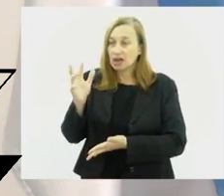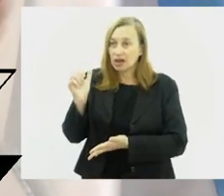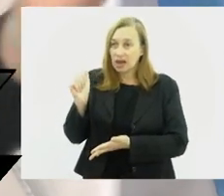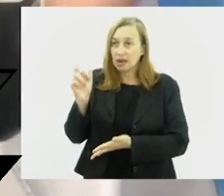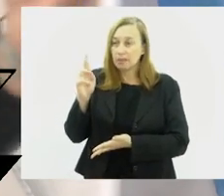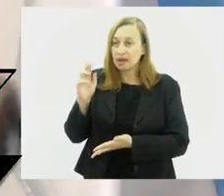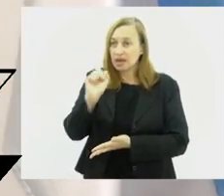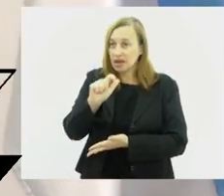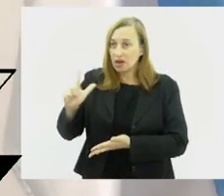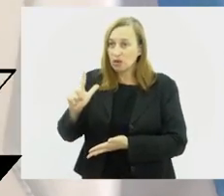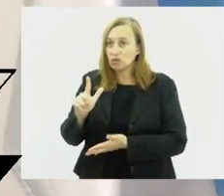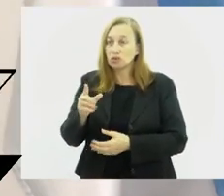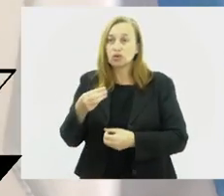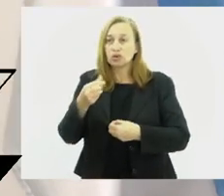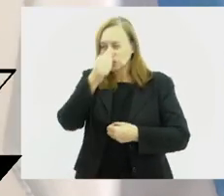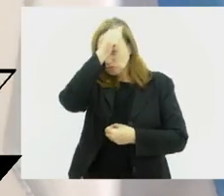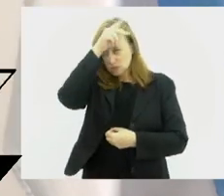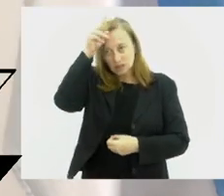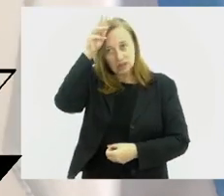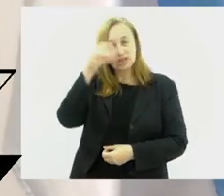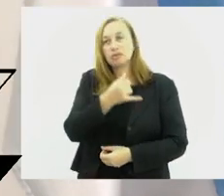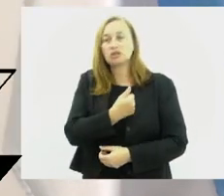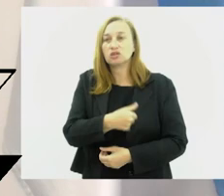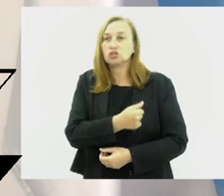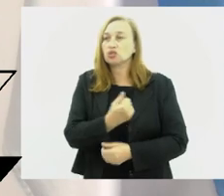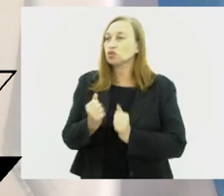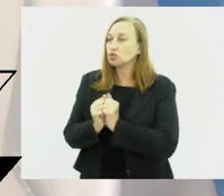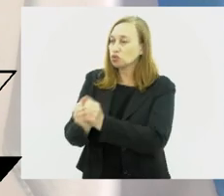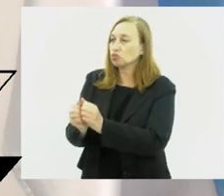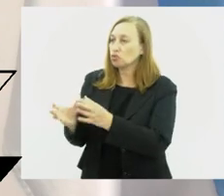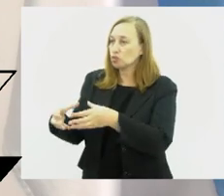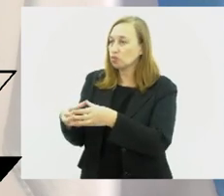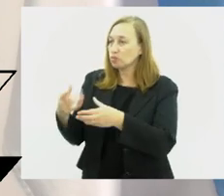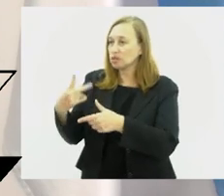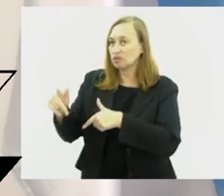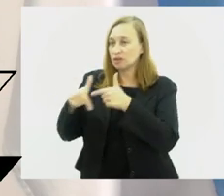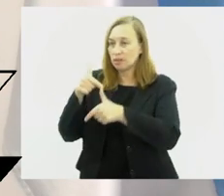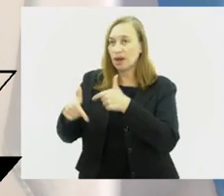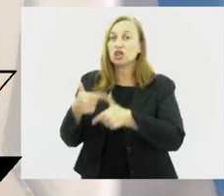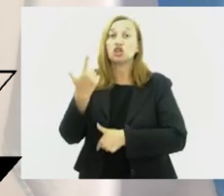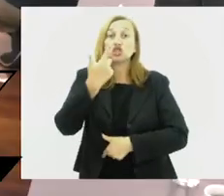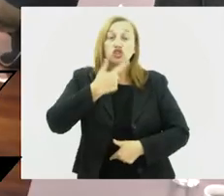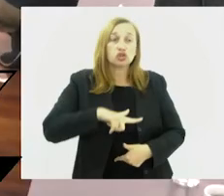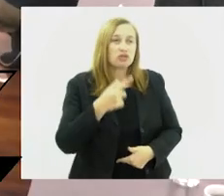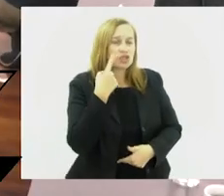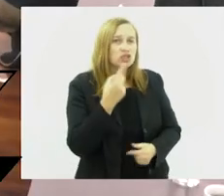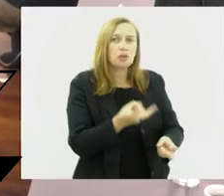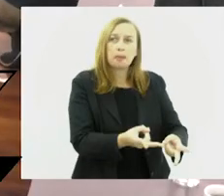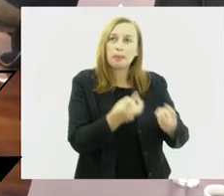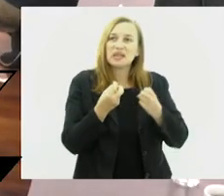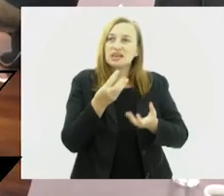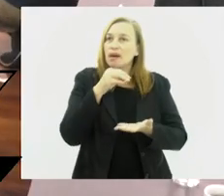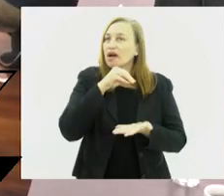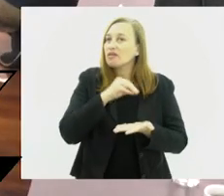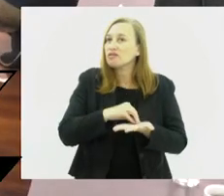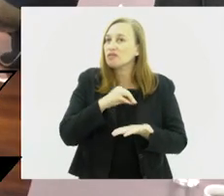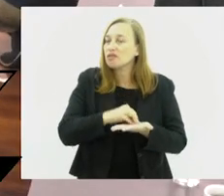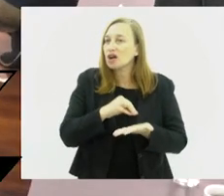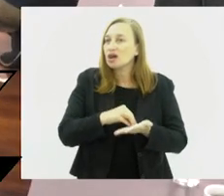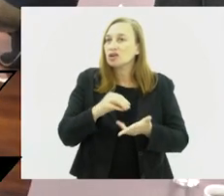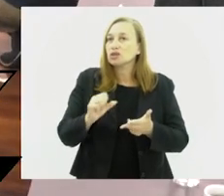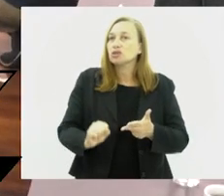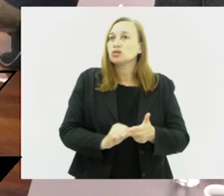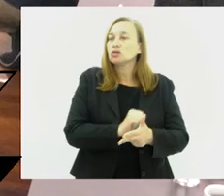Meriti, acompanhado de sua equipe, mas mais uma vez a gente percebe a ausência do poder